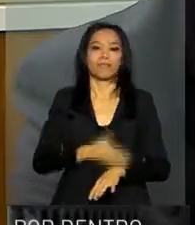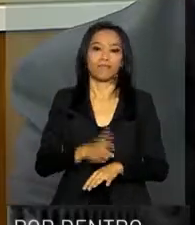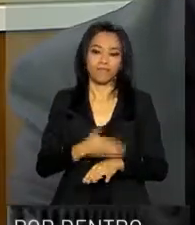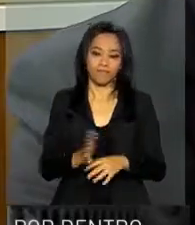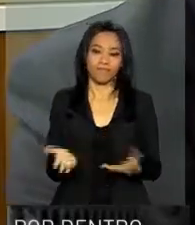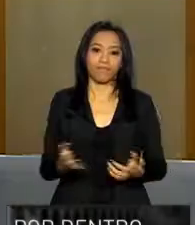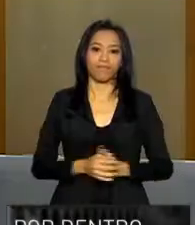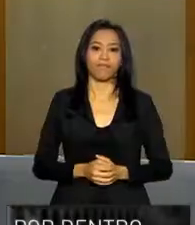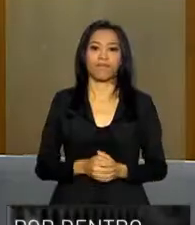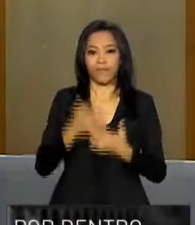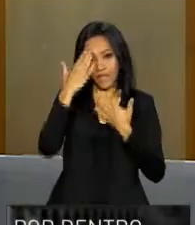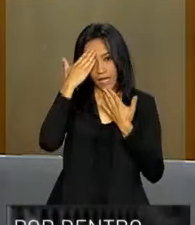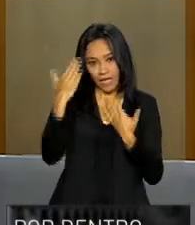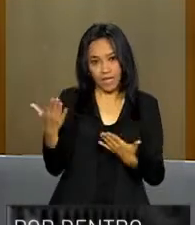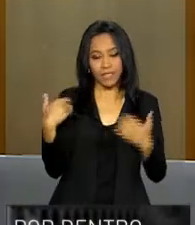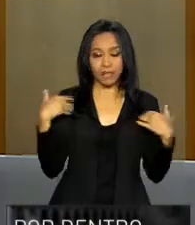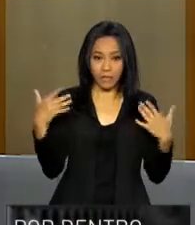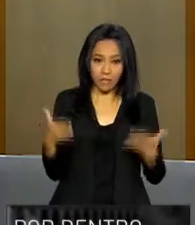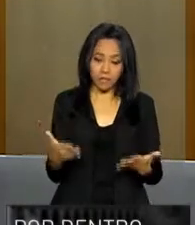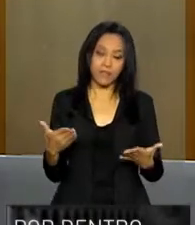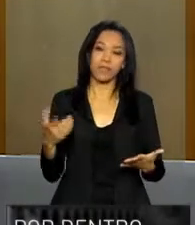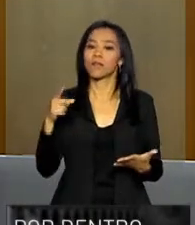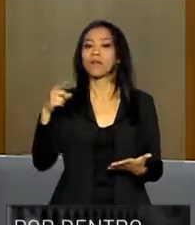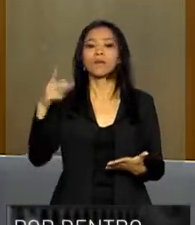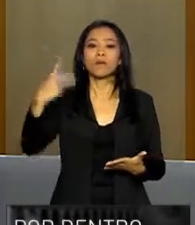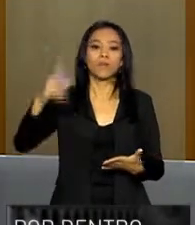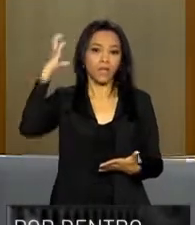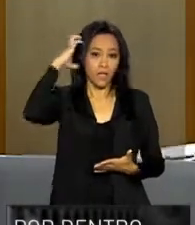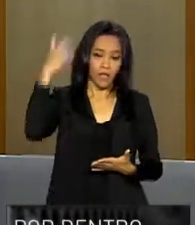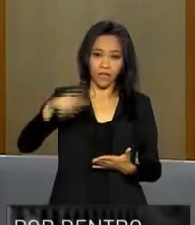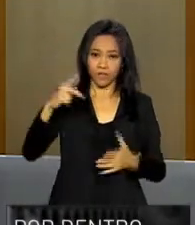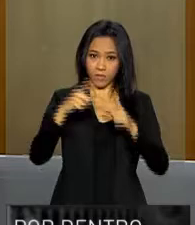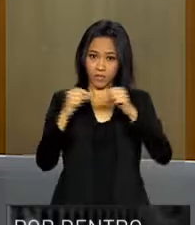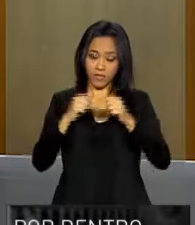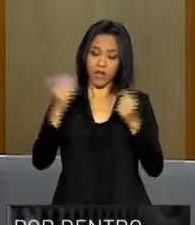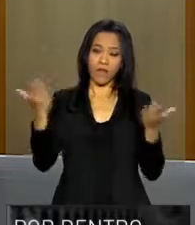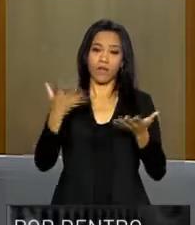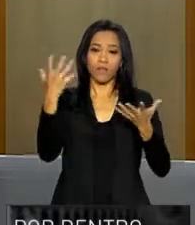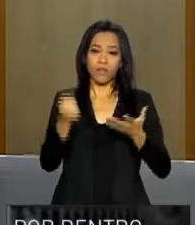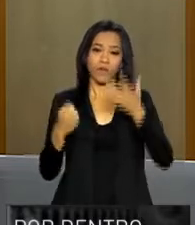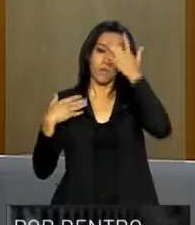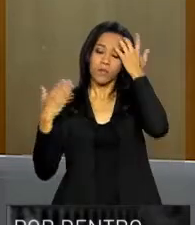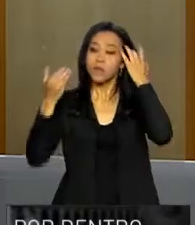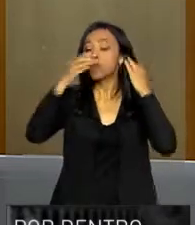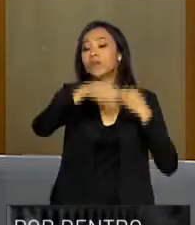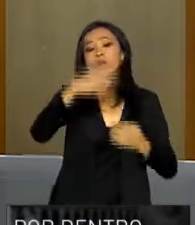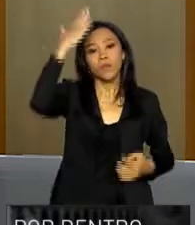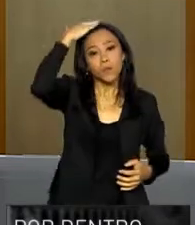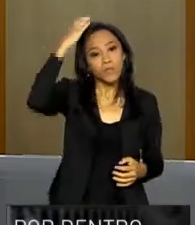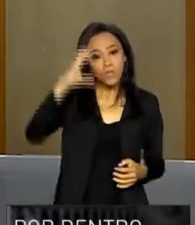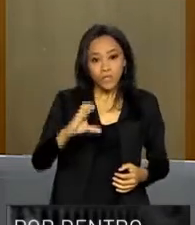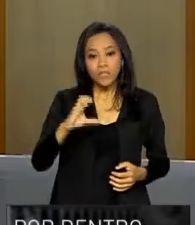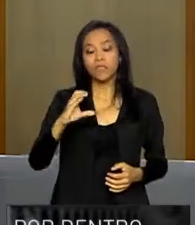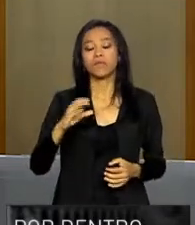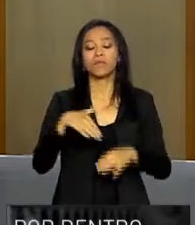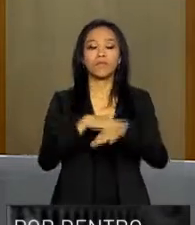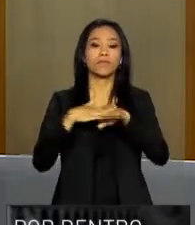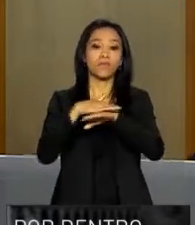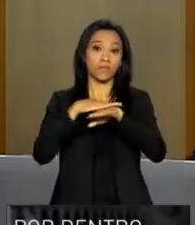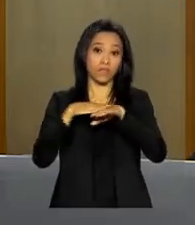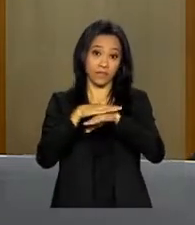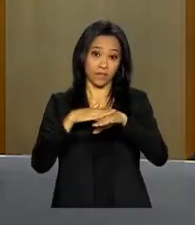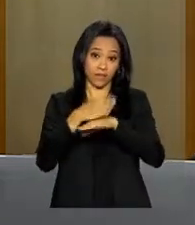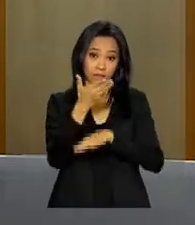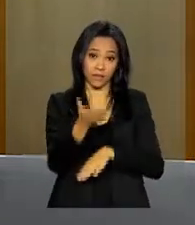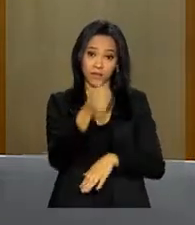agradeço a participação do meu colega walter lima da rádio nacional de brasília a gente segue agora até curitiba no paraná vamos conversar com elisângela jubanski